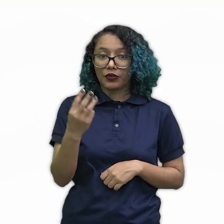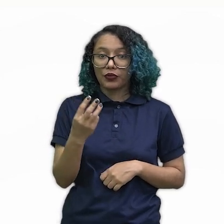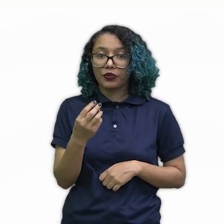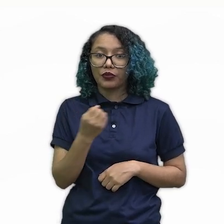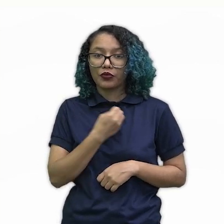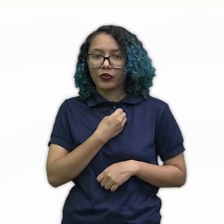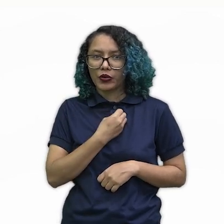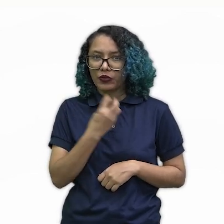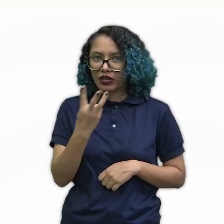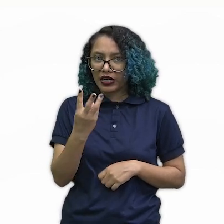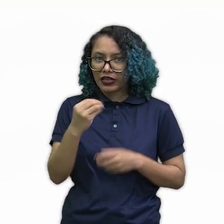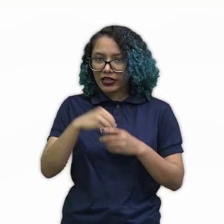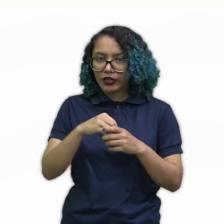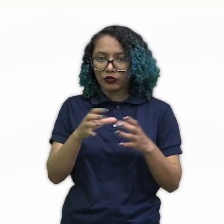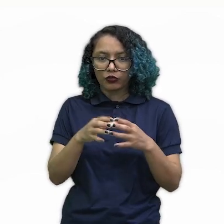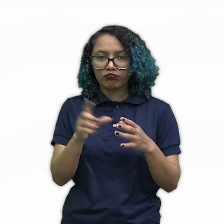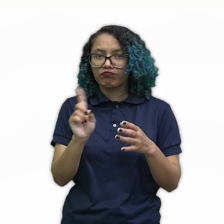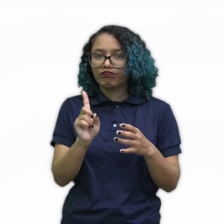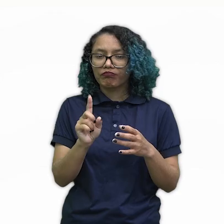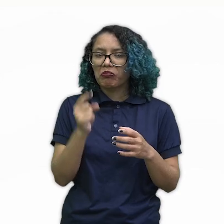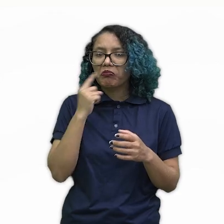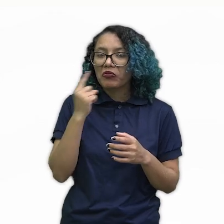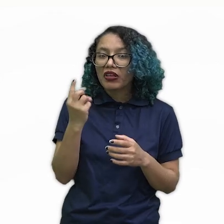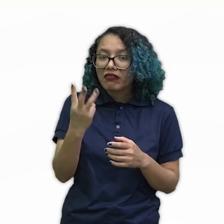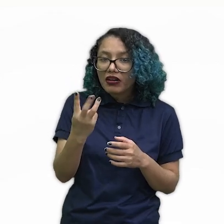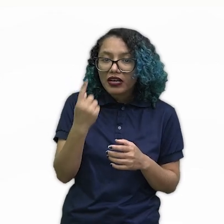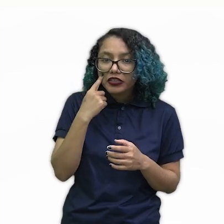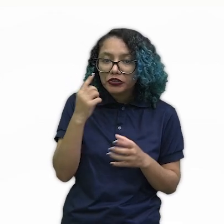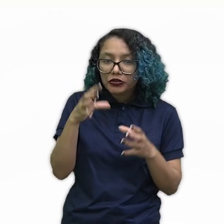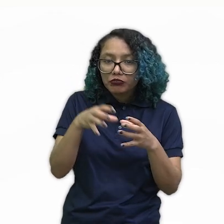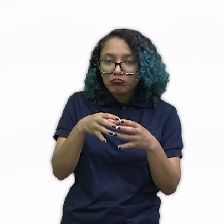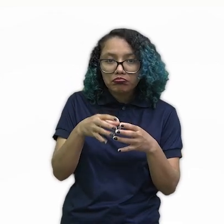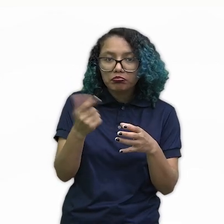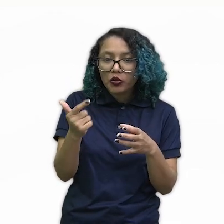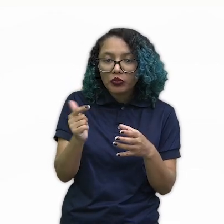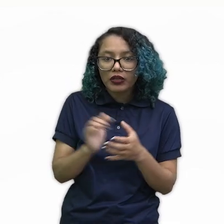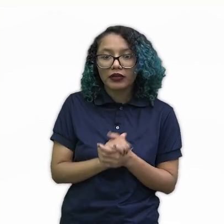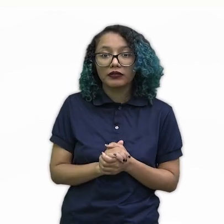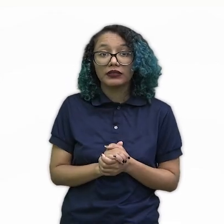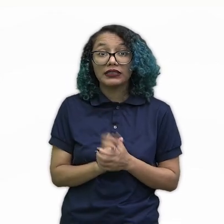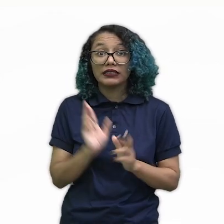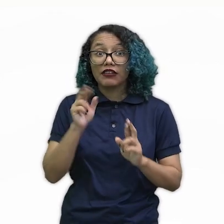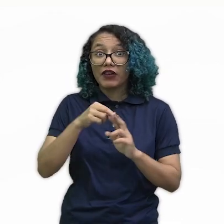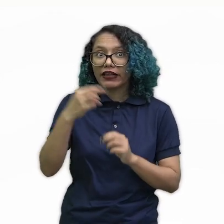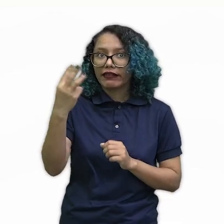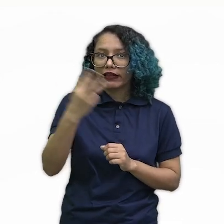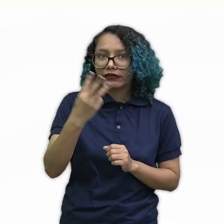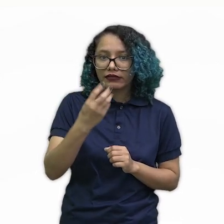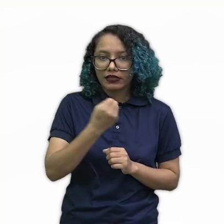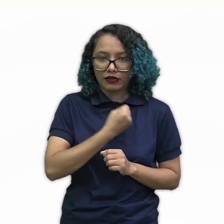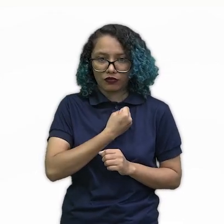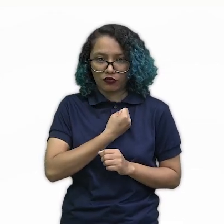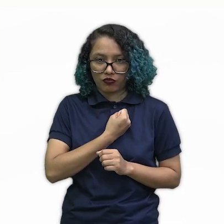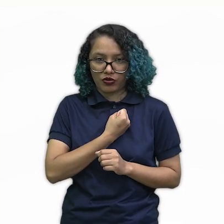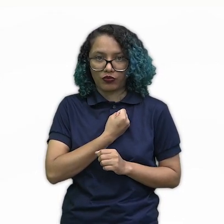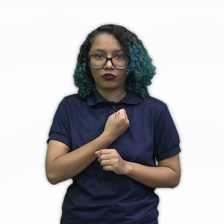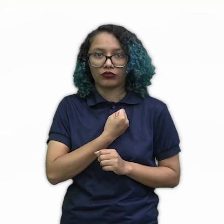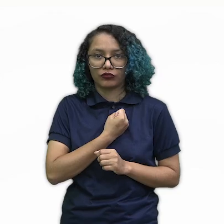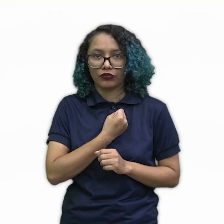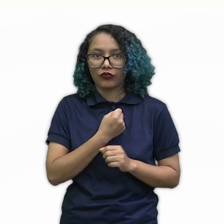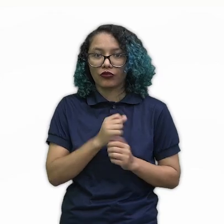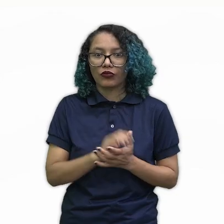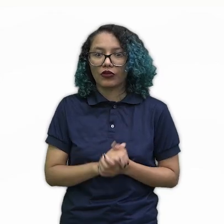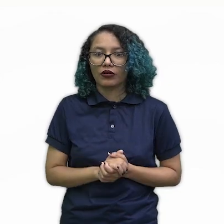conjunto, até porque nesse conjunto não existe 3, tá? Eu vou pegar o terceiro elemento.